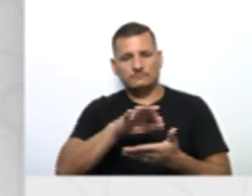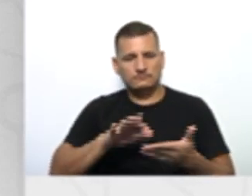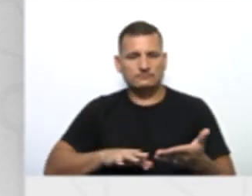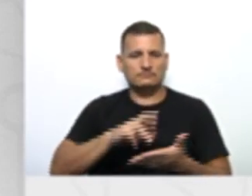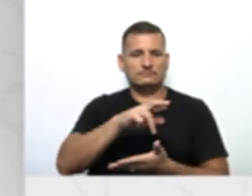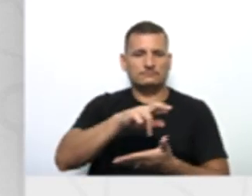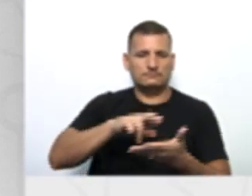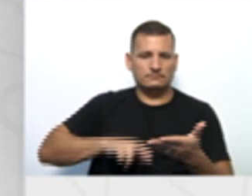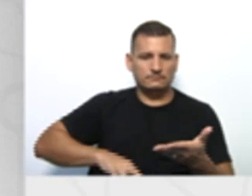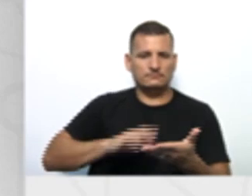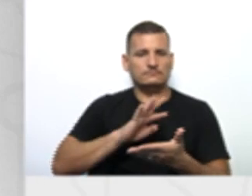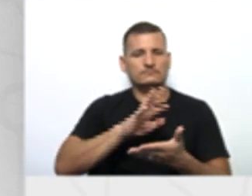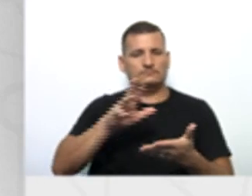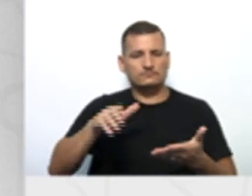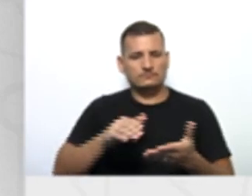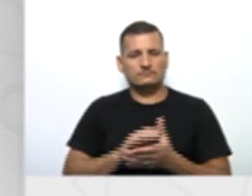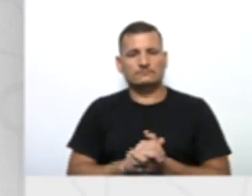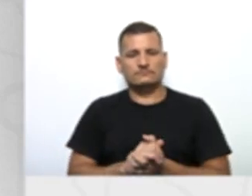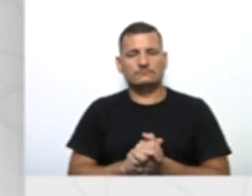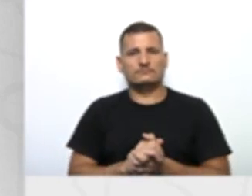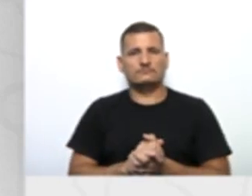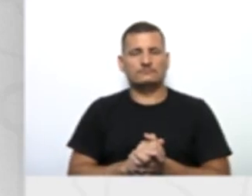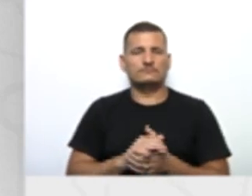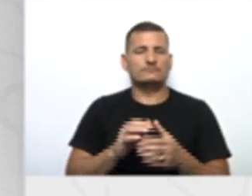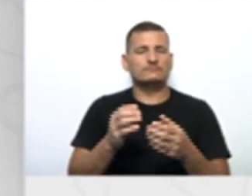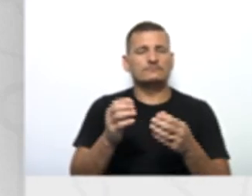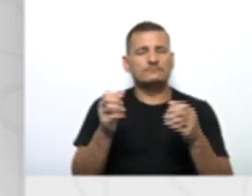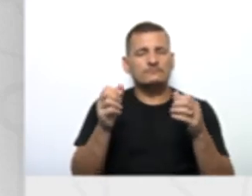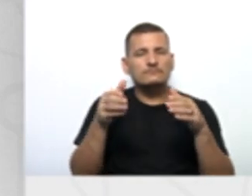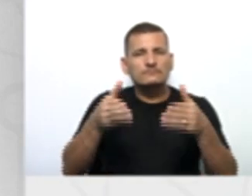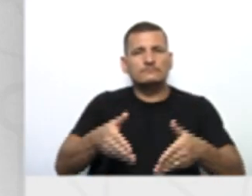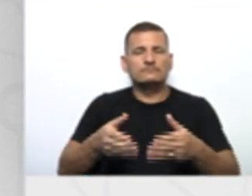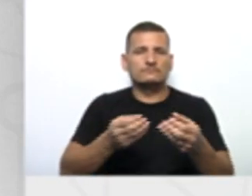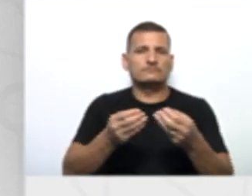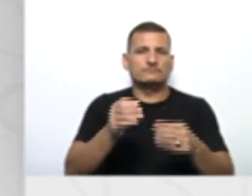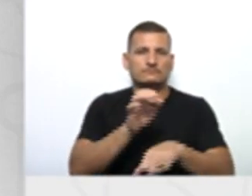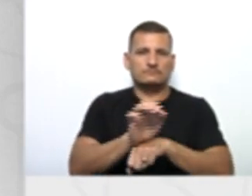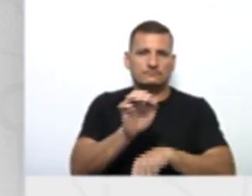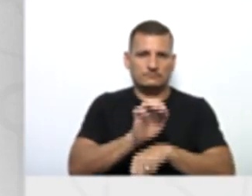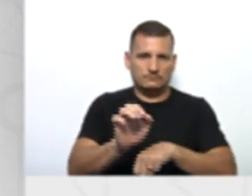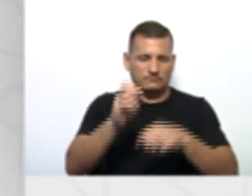específicas e especificar as condições de operacionalização do estágio.